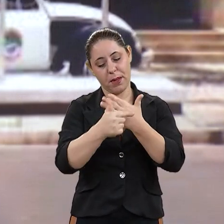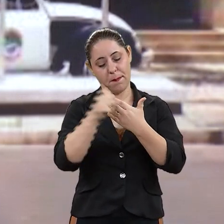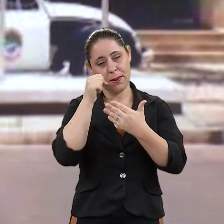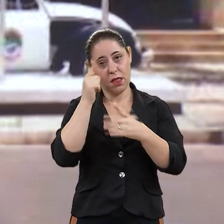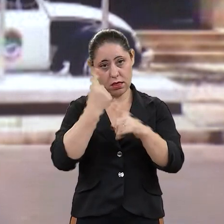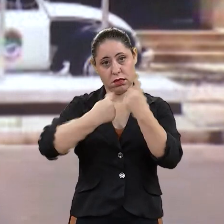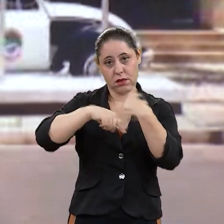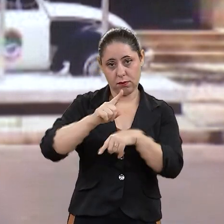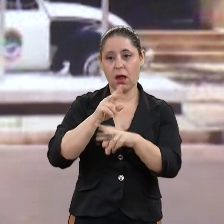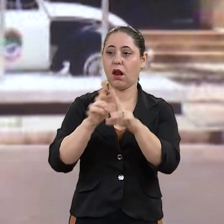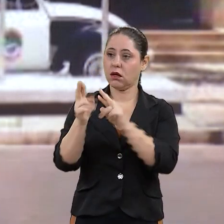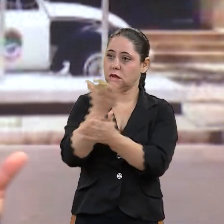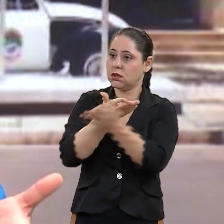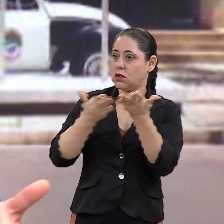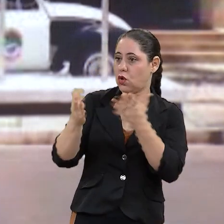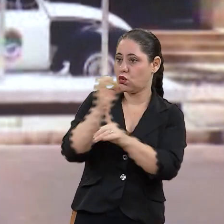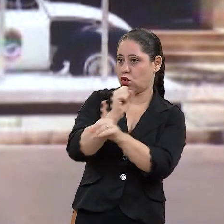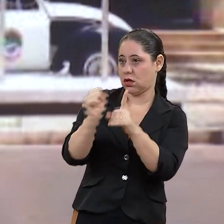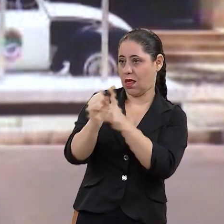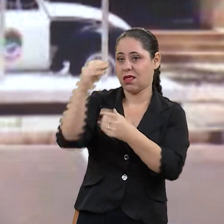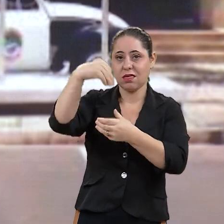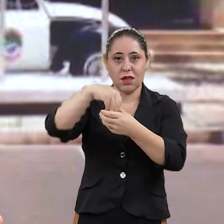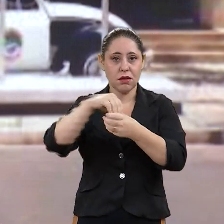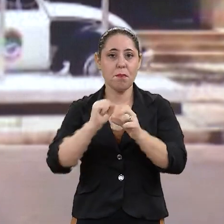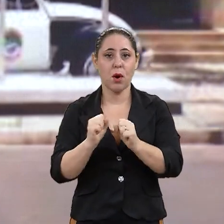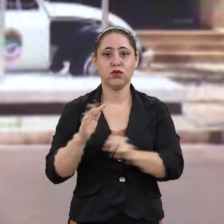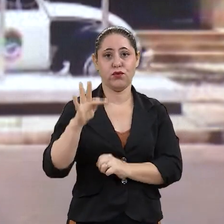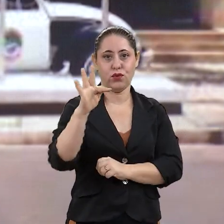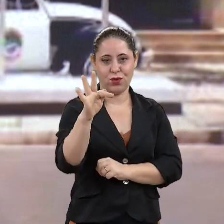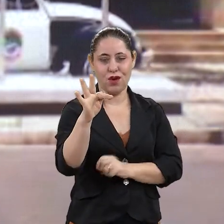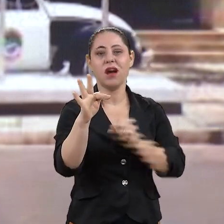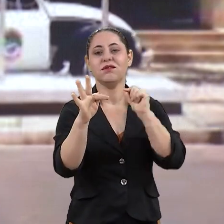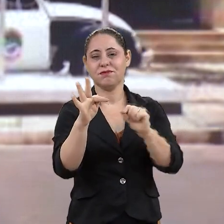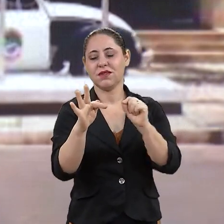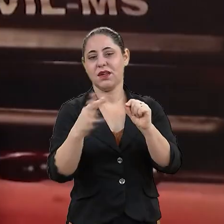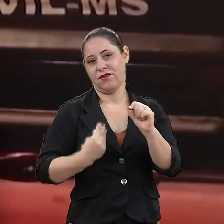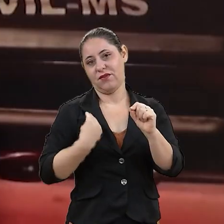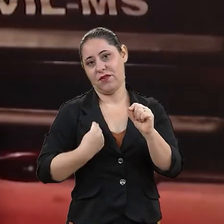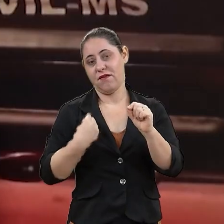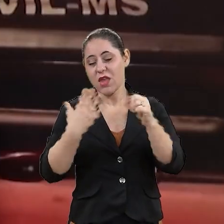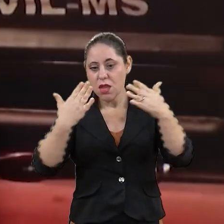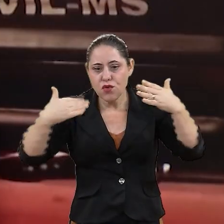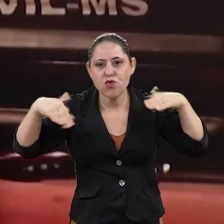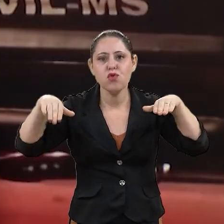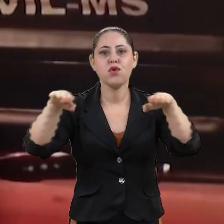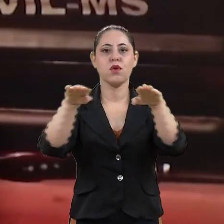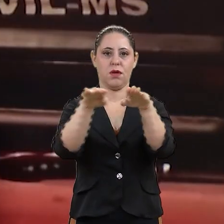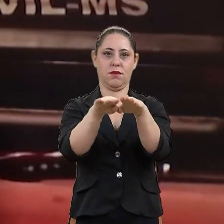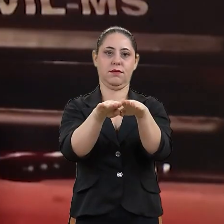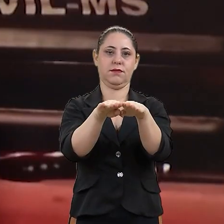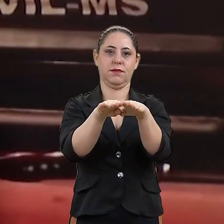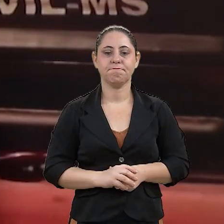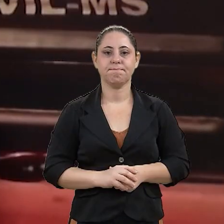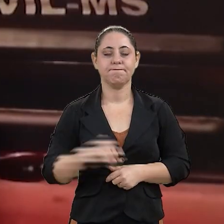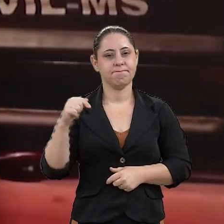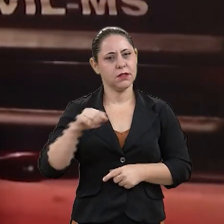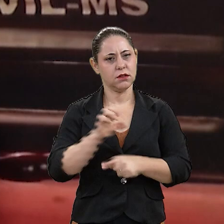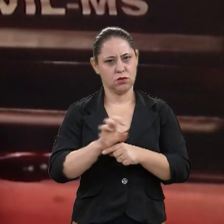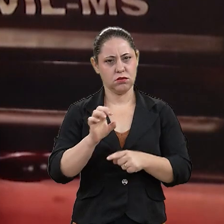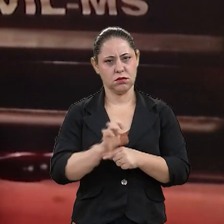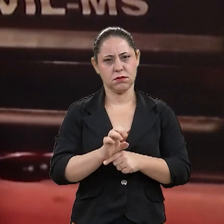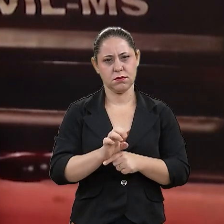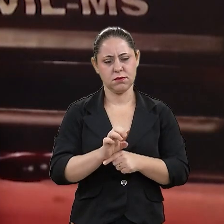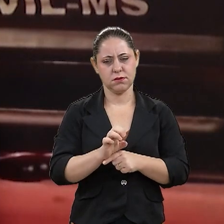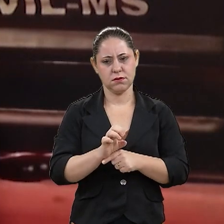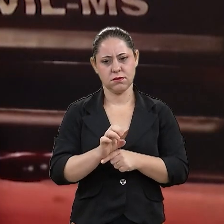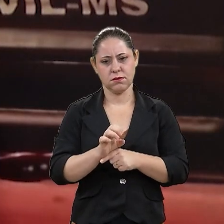relações sociais para que a gente possa um dia chegar e vivenciar equidade. E no nosso estado, o combate à violência contra